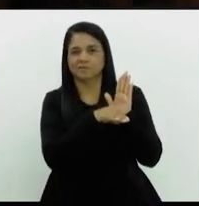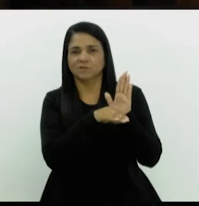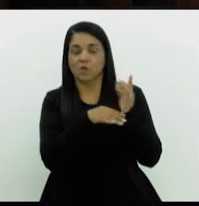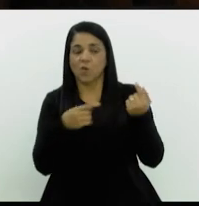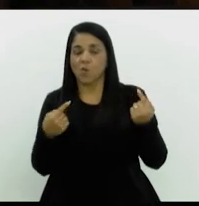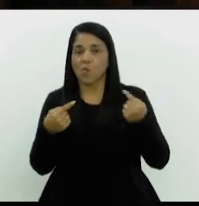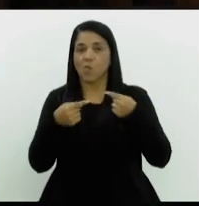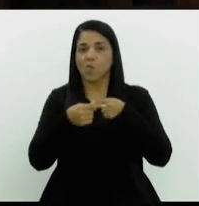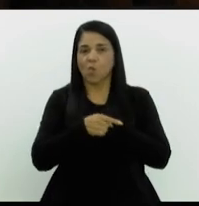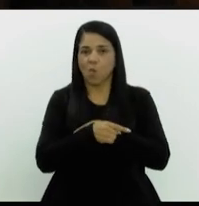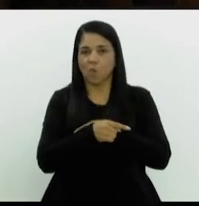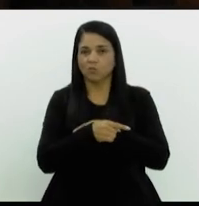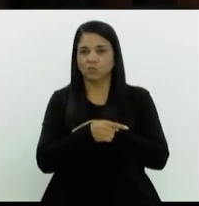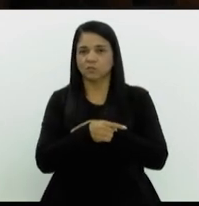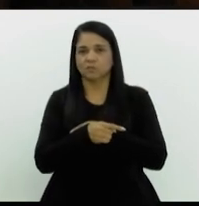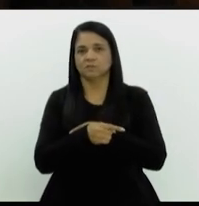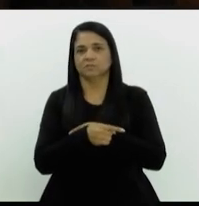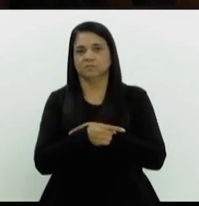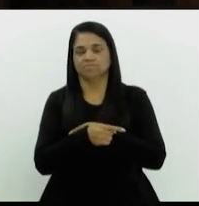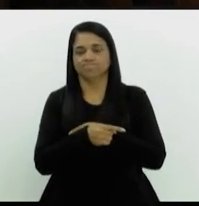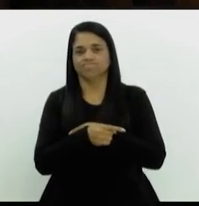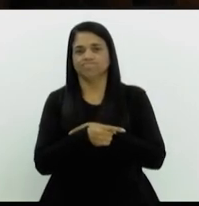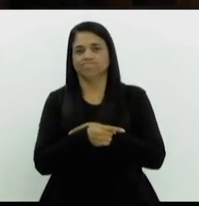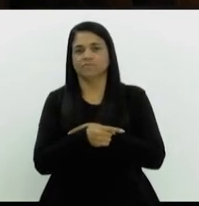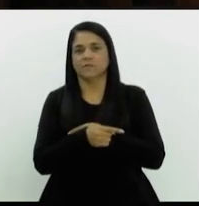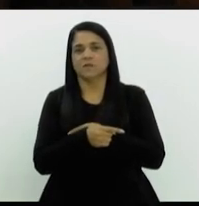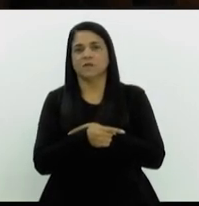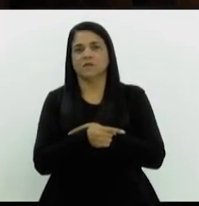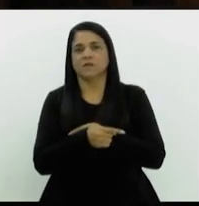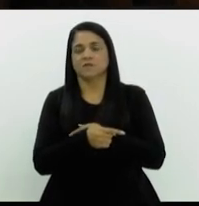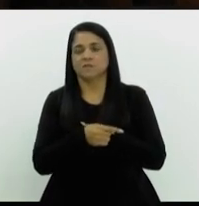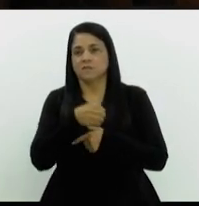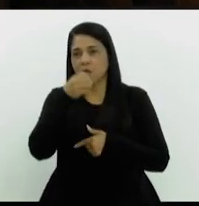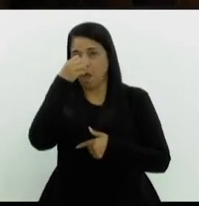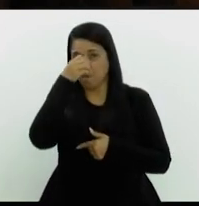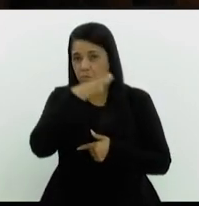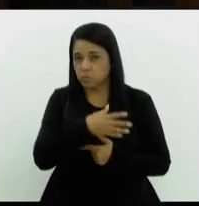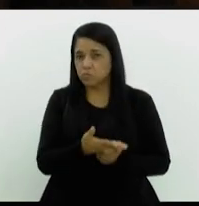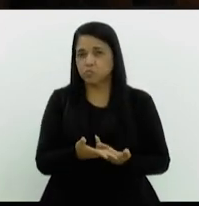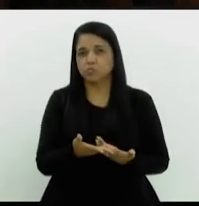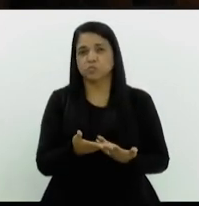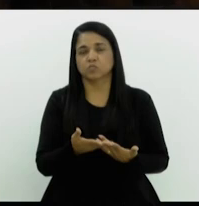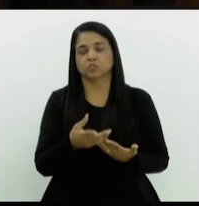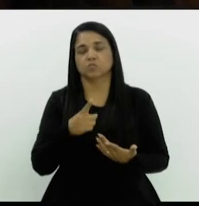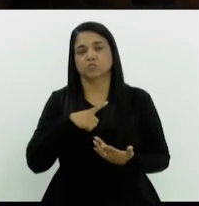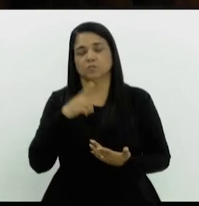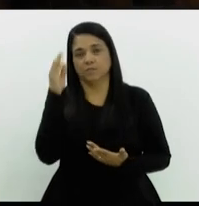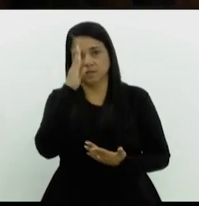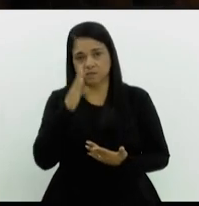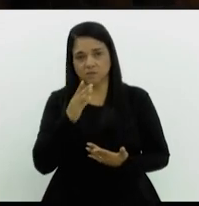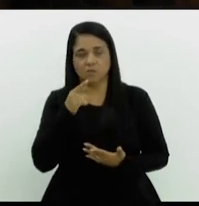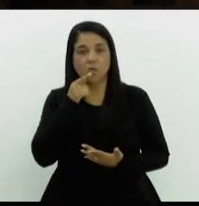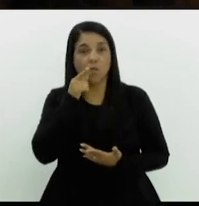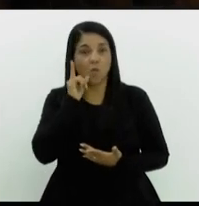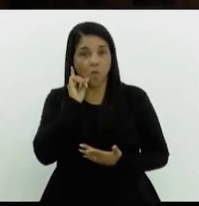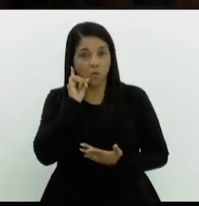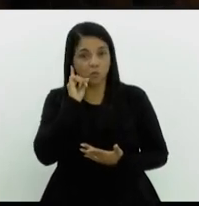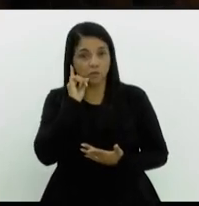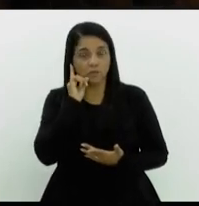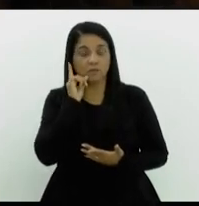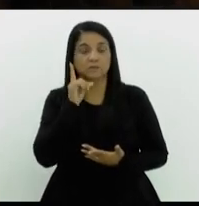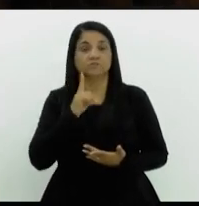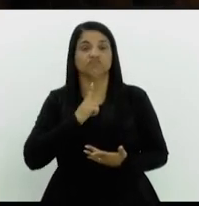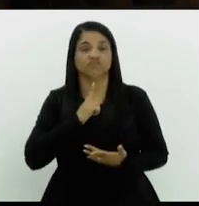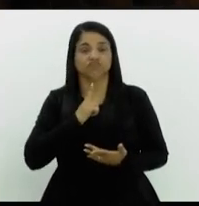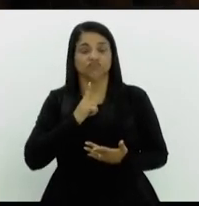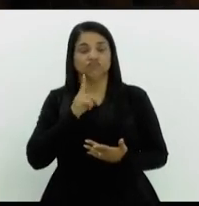contrária a essa excrescência que existe no Brasil, ou melhor, existia, porque ontem foi decretado os